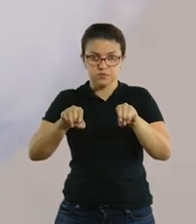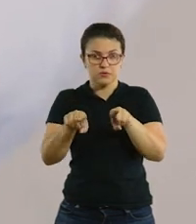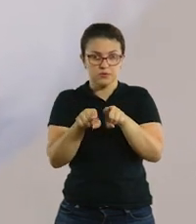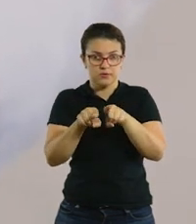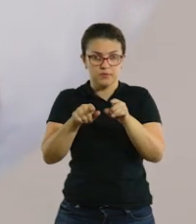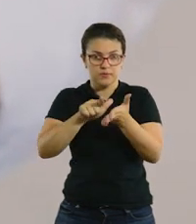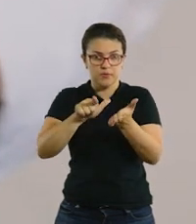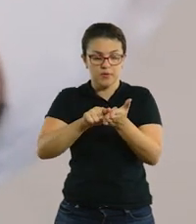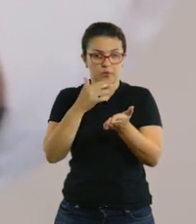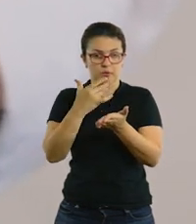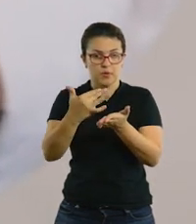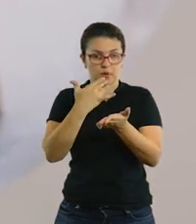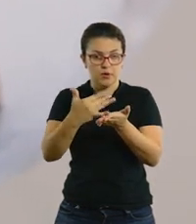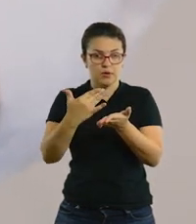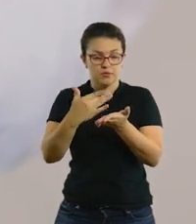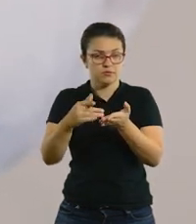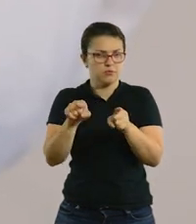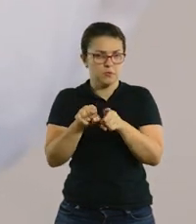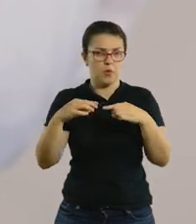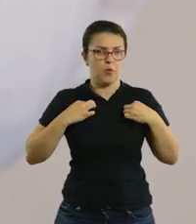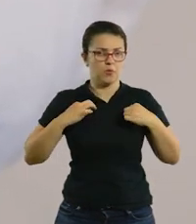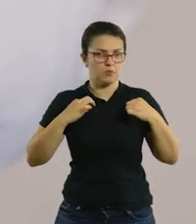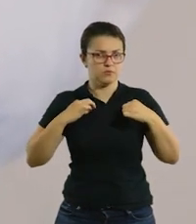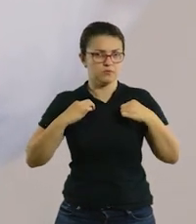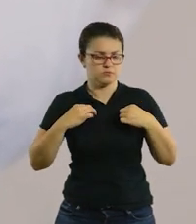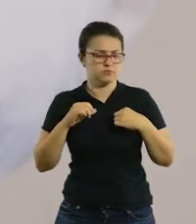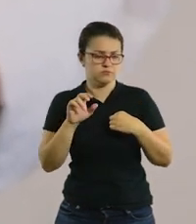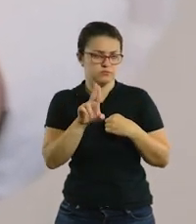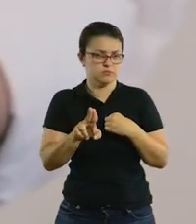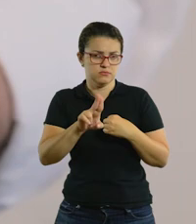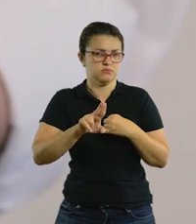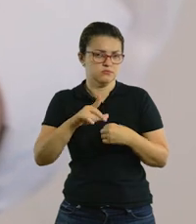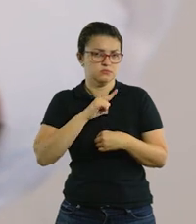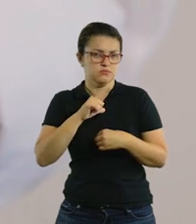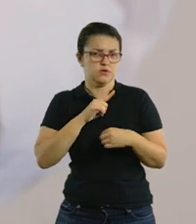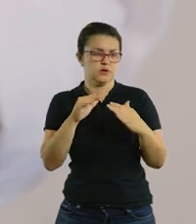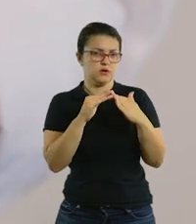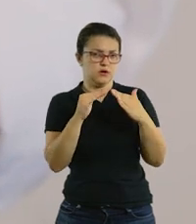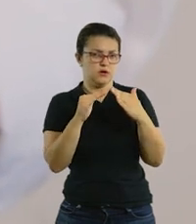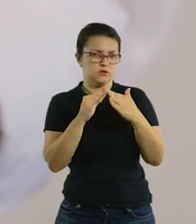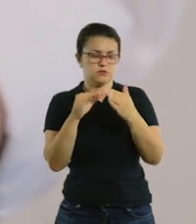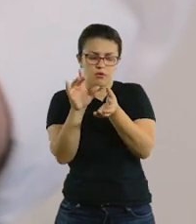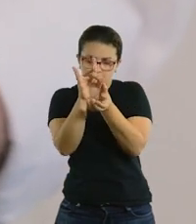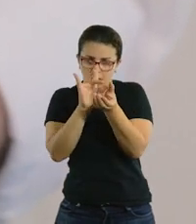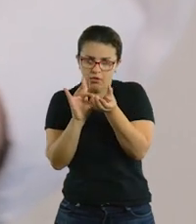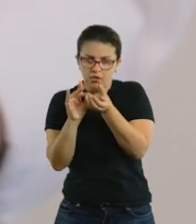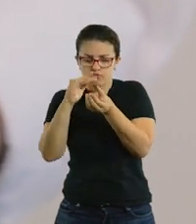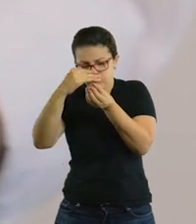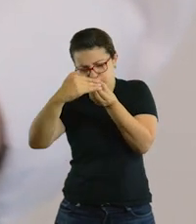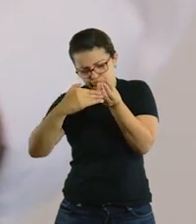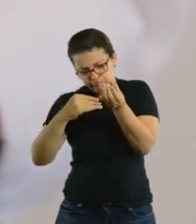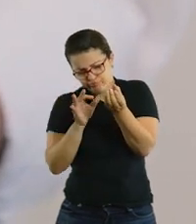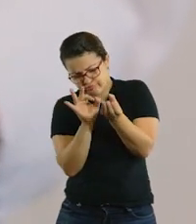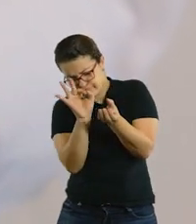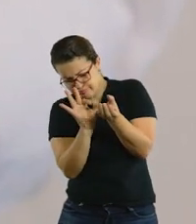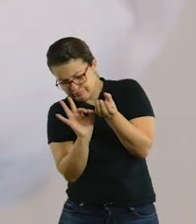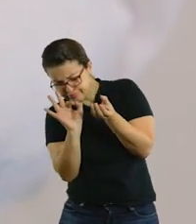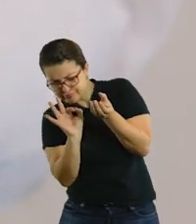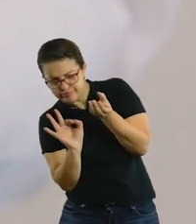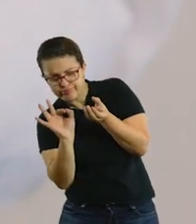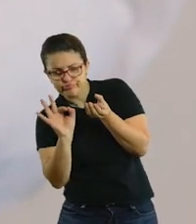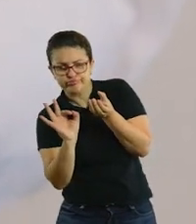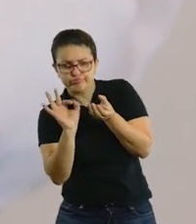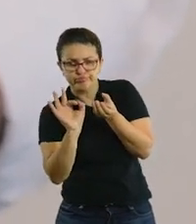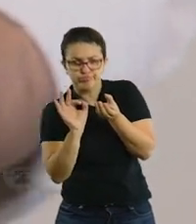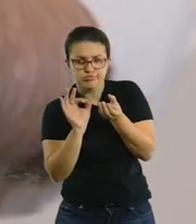papel colorido ou até tecido, pode ser tecido que vocês tenham na casa de vocês, para formar o corpo